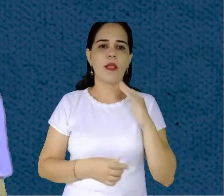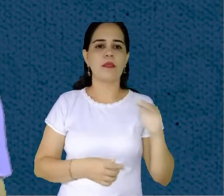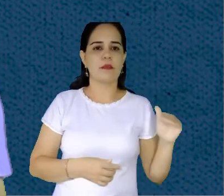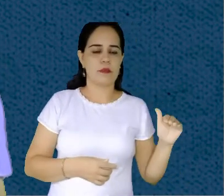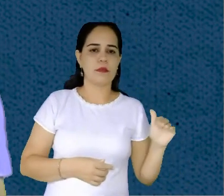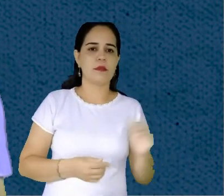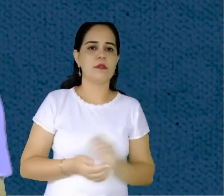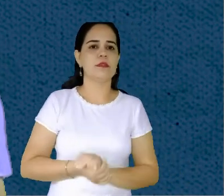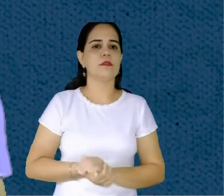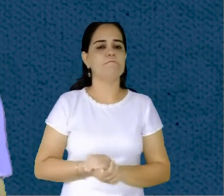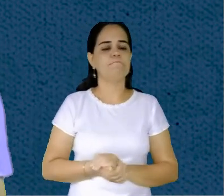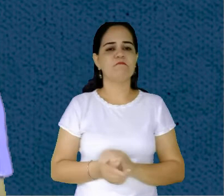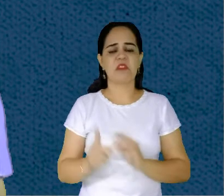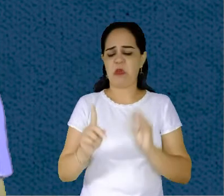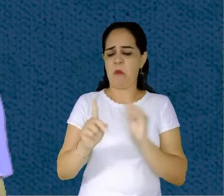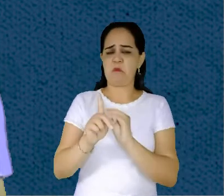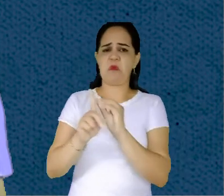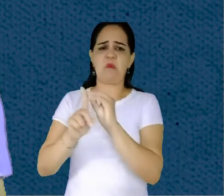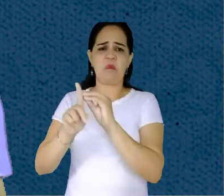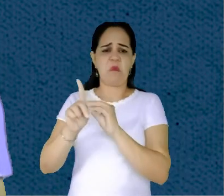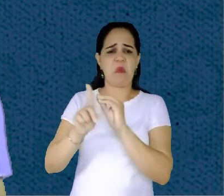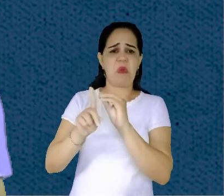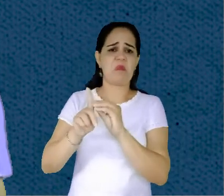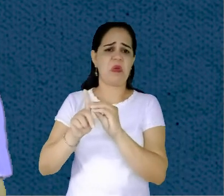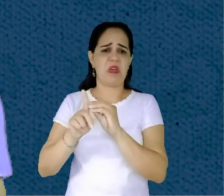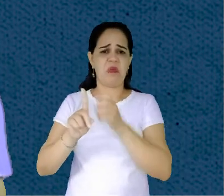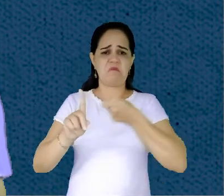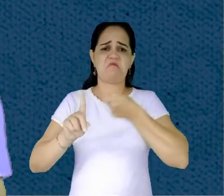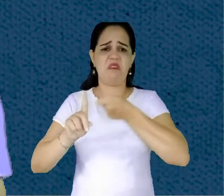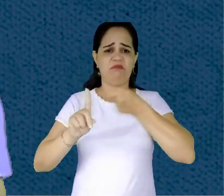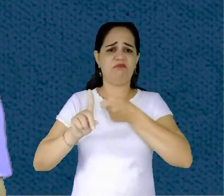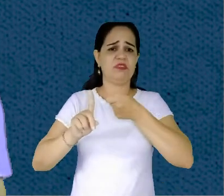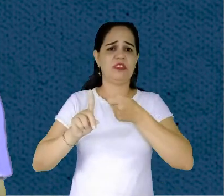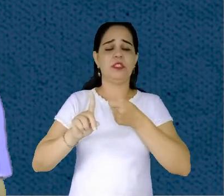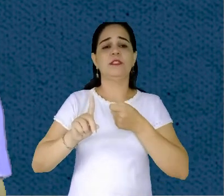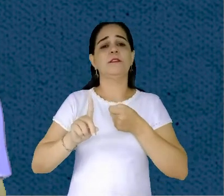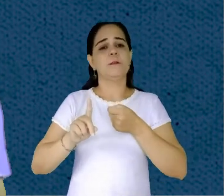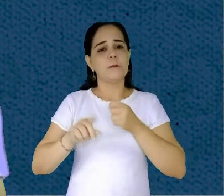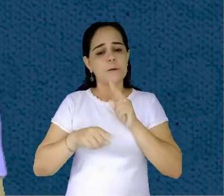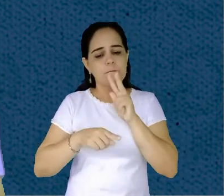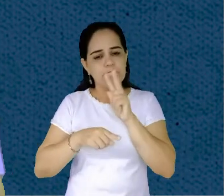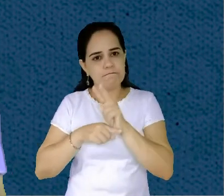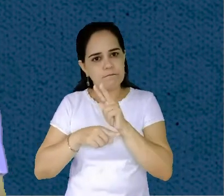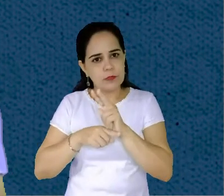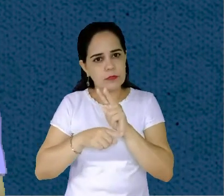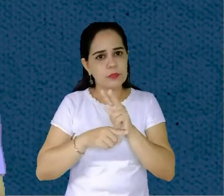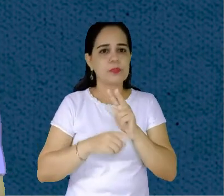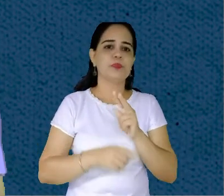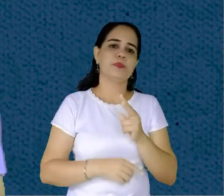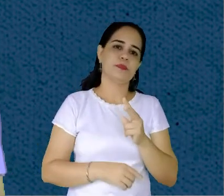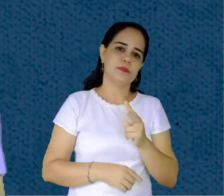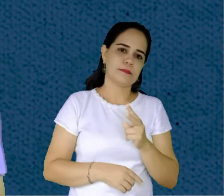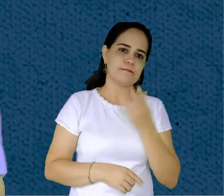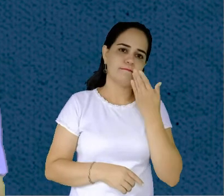Foi o que nós celebramos nessa quarta-feira. Foi um momento muito bonito, porque